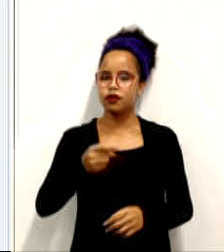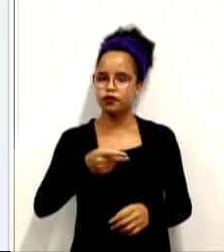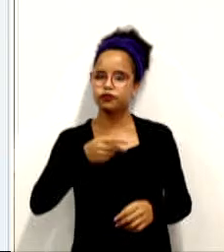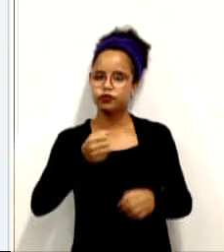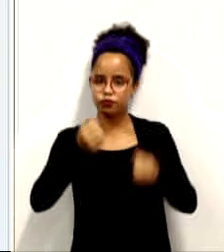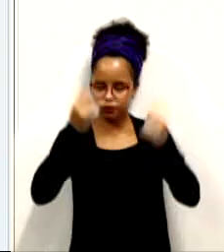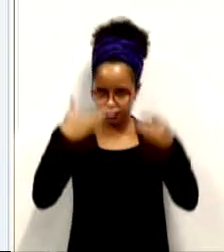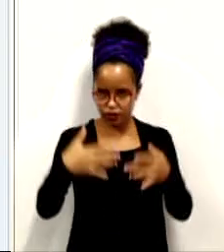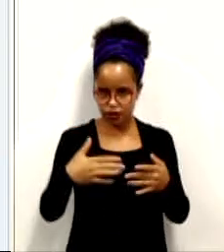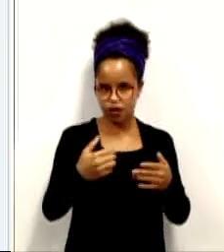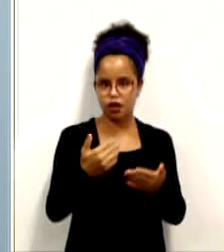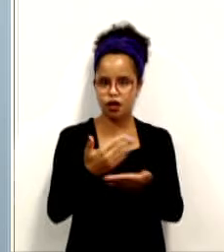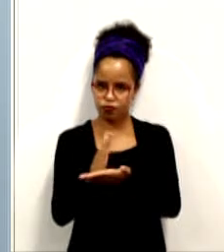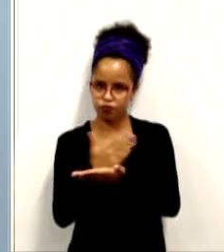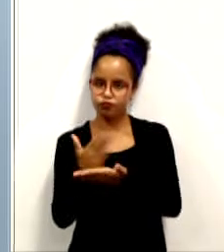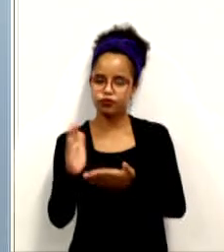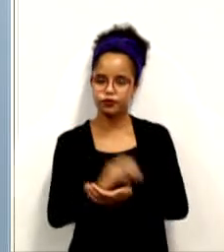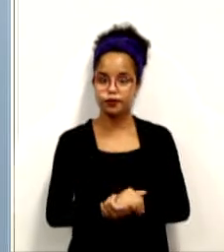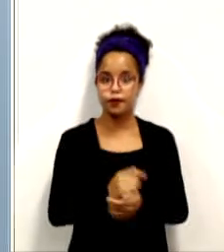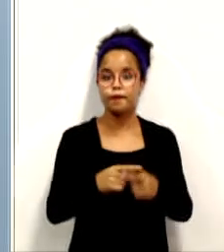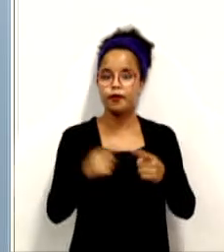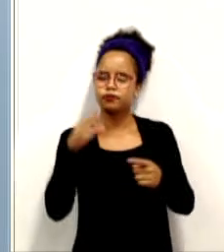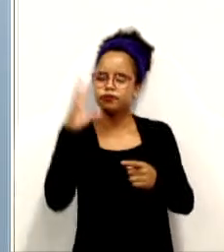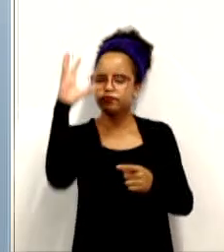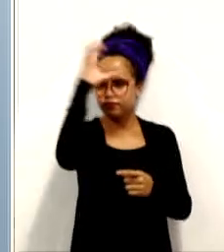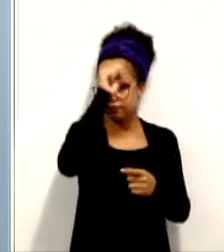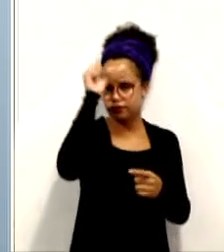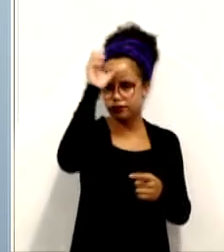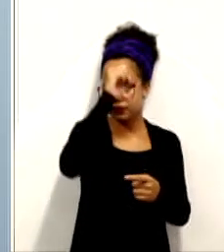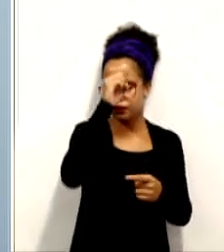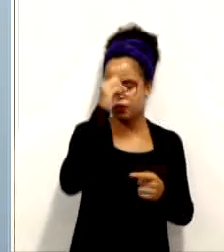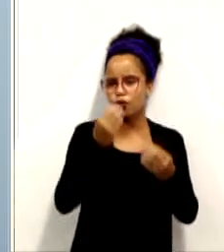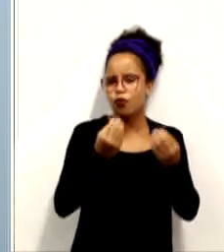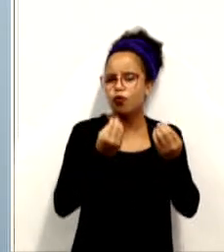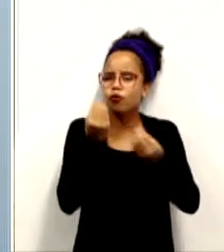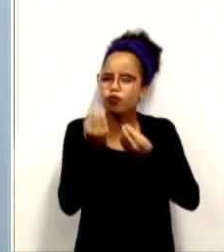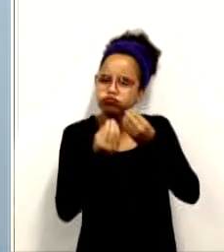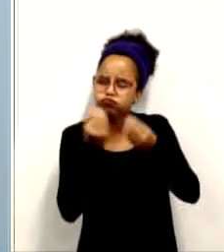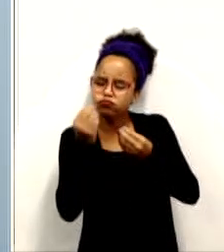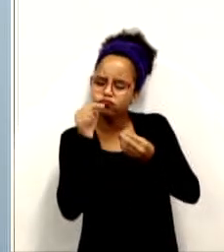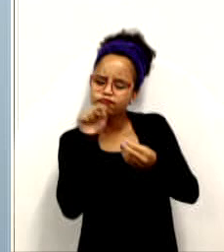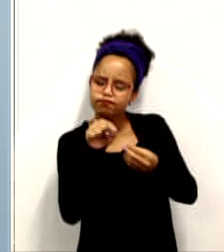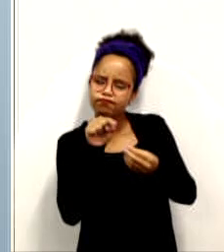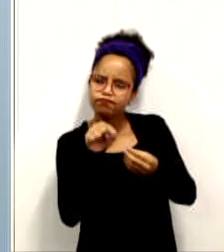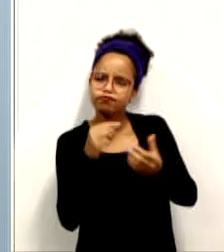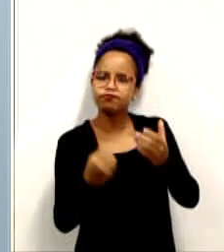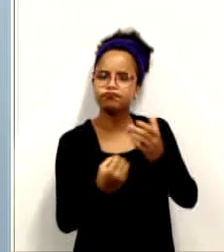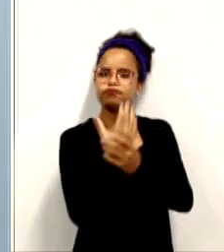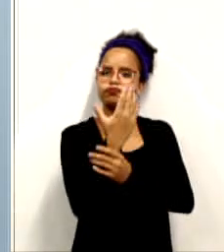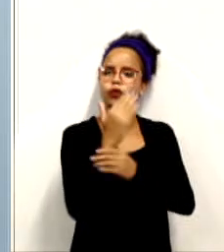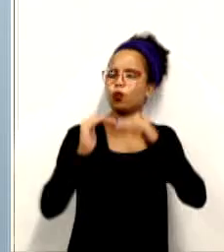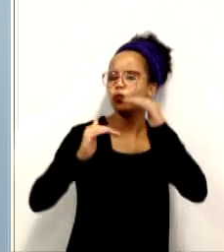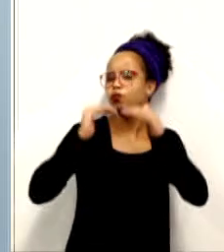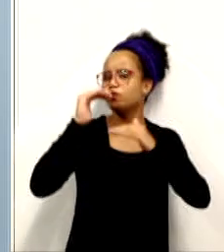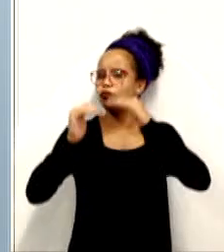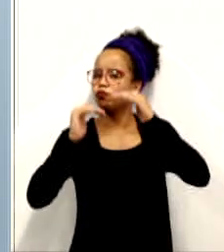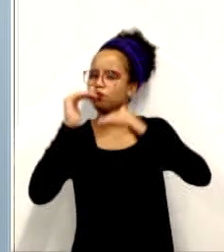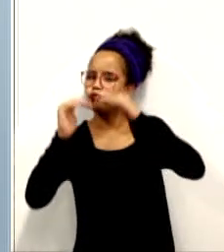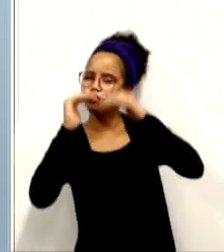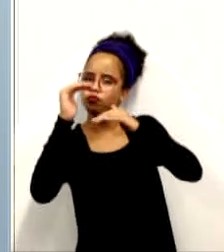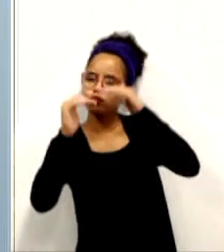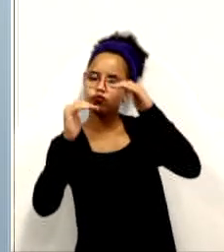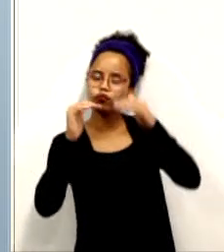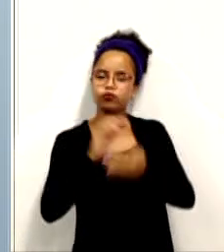vamos aprender como é que essas plantas elas se desenvolvem, como elas crescem, o mesmo